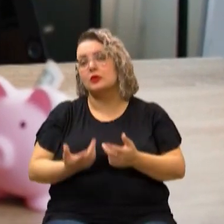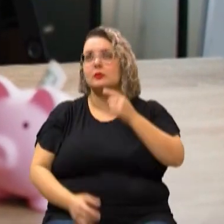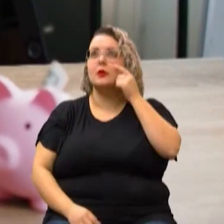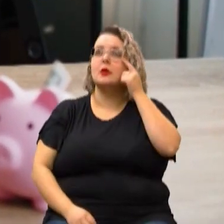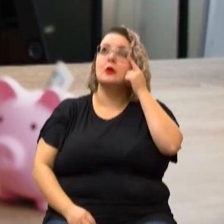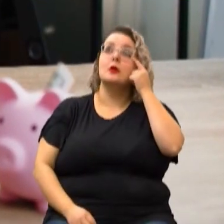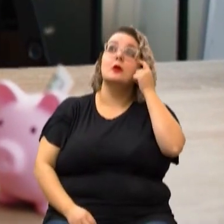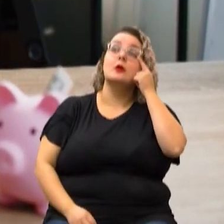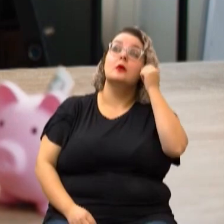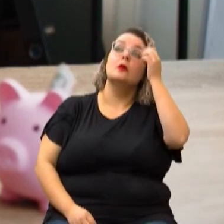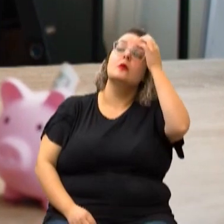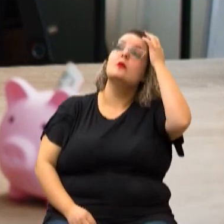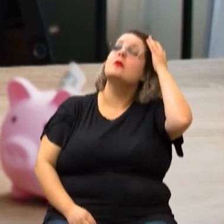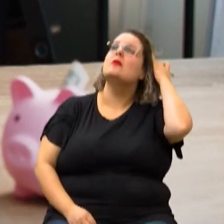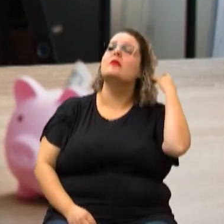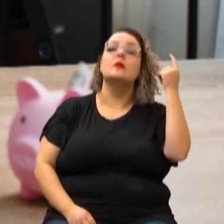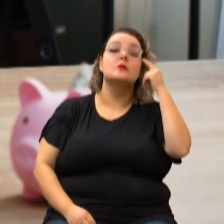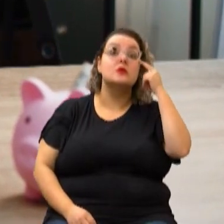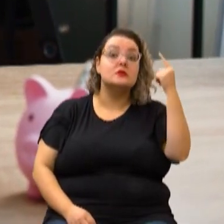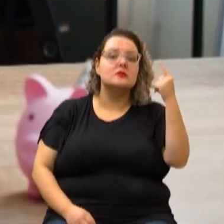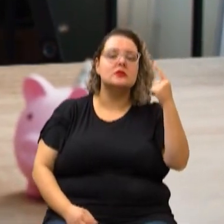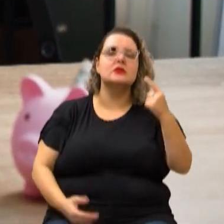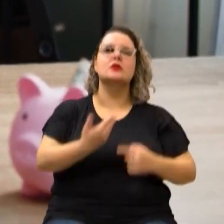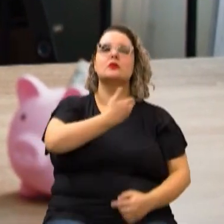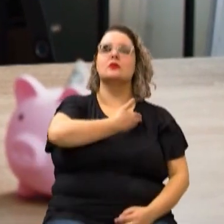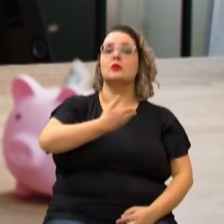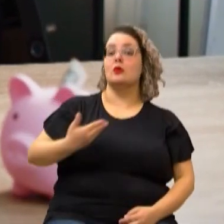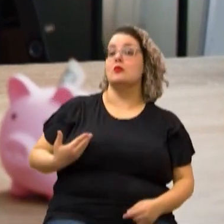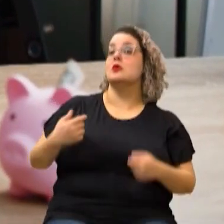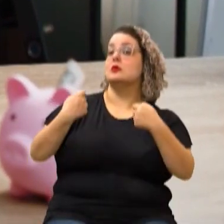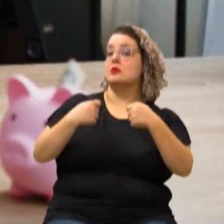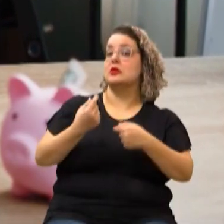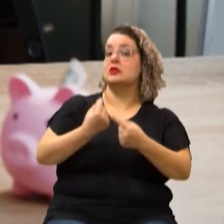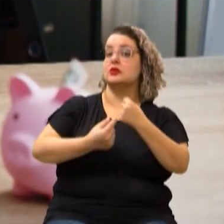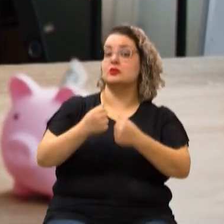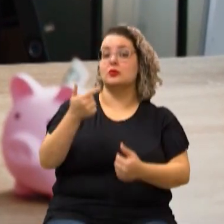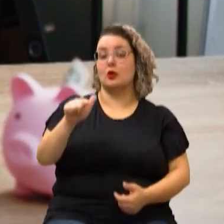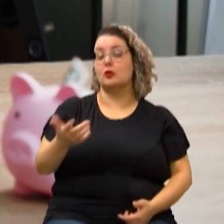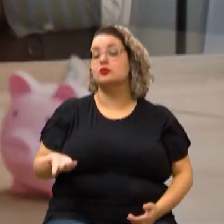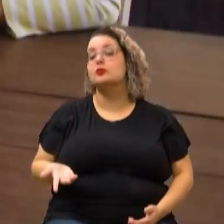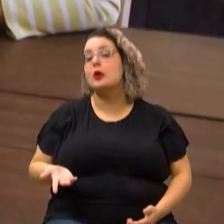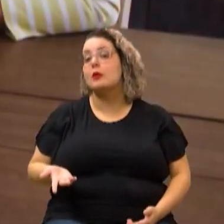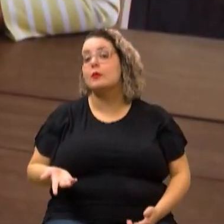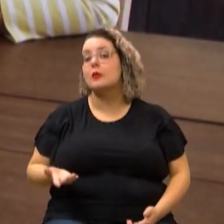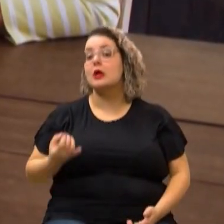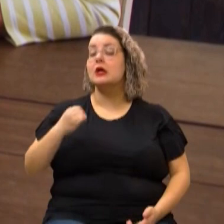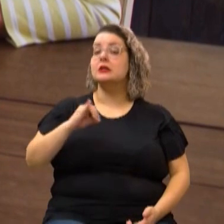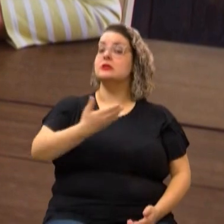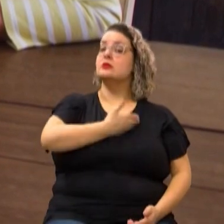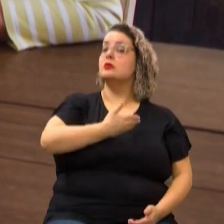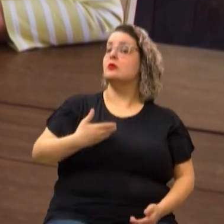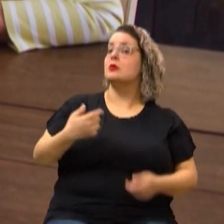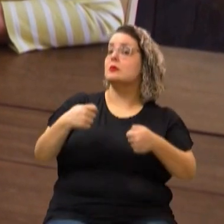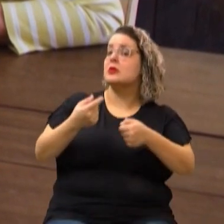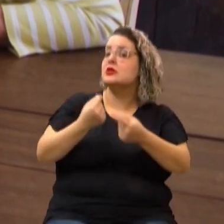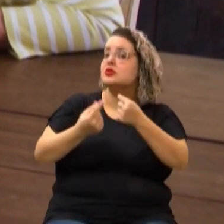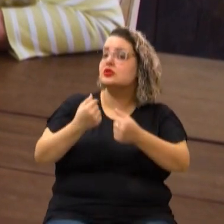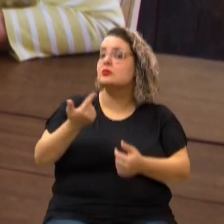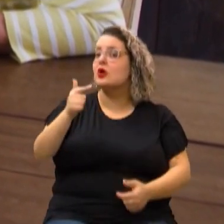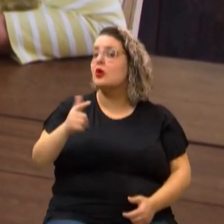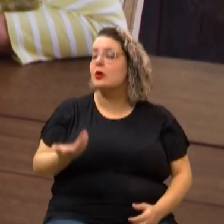uma base para que a gente possa ter uma taxa de financiamento. Preciso de um dinheiro, vou no banco, a